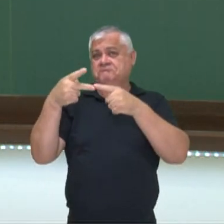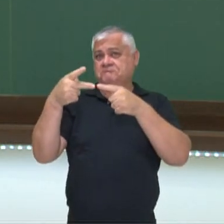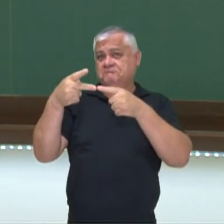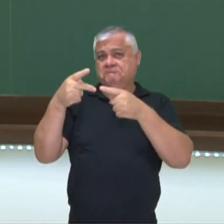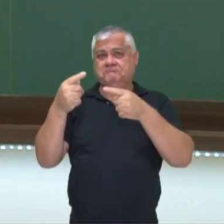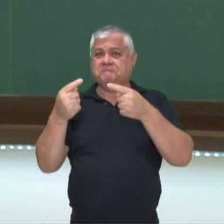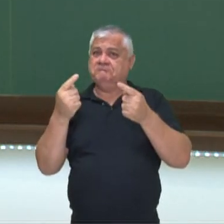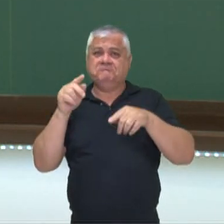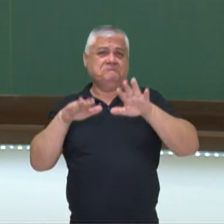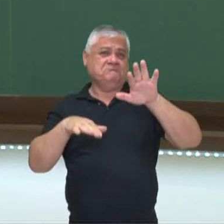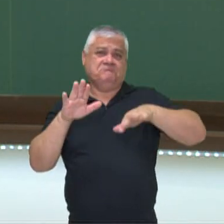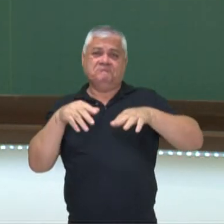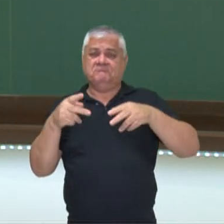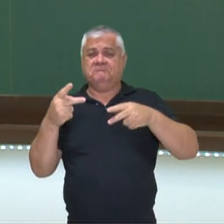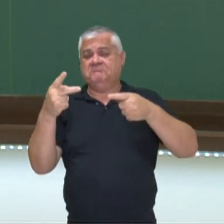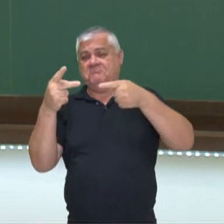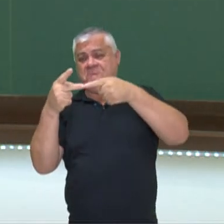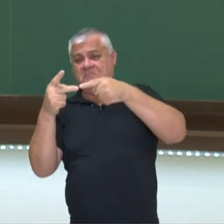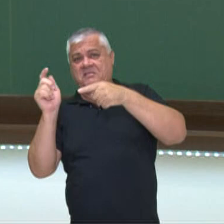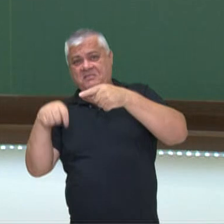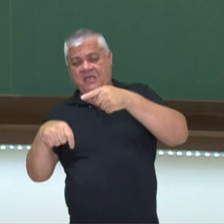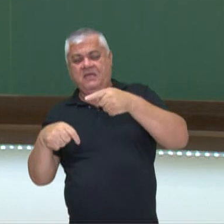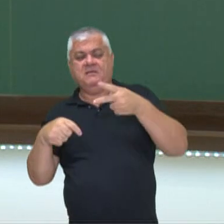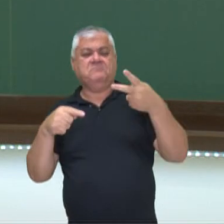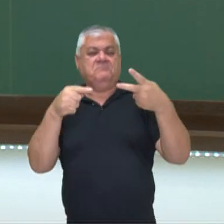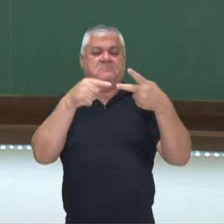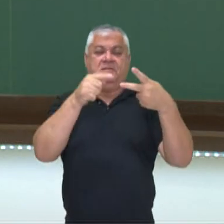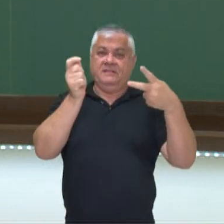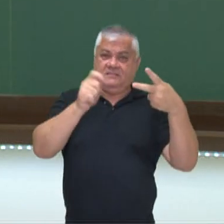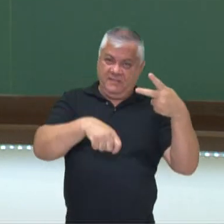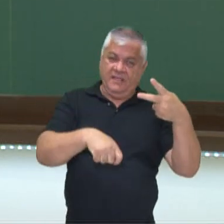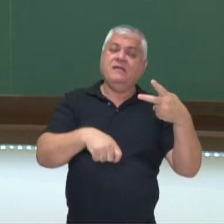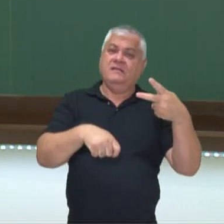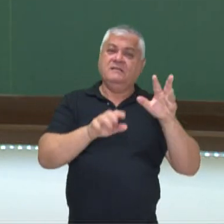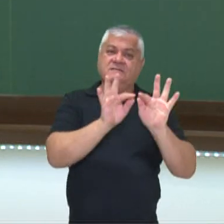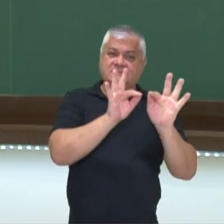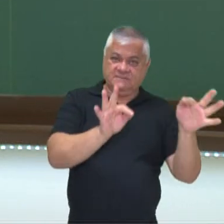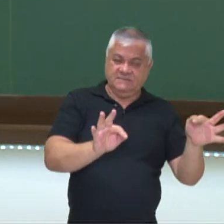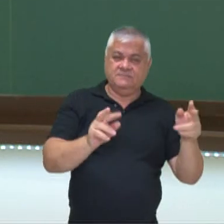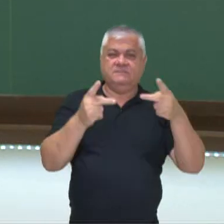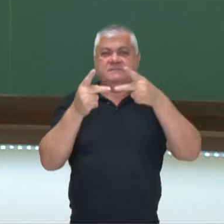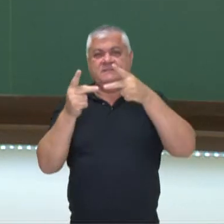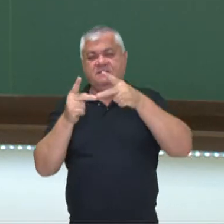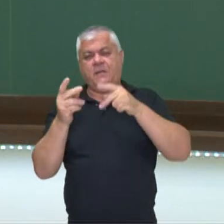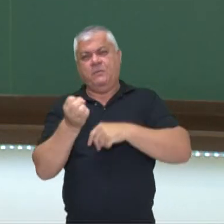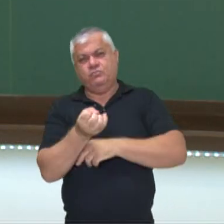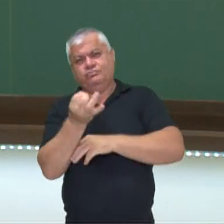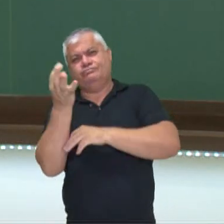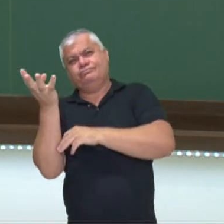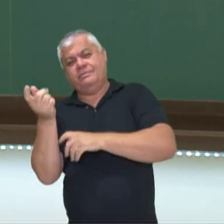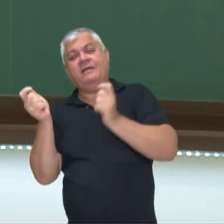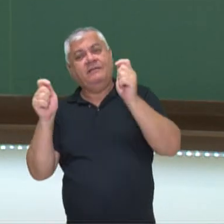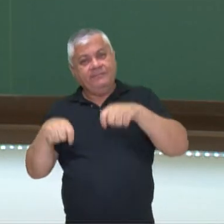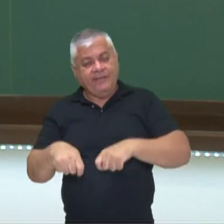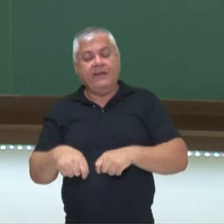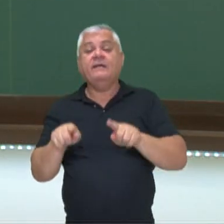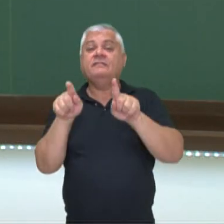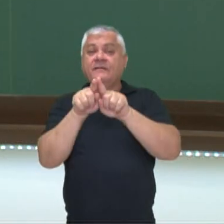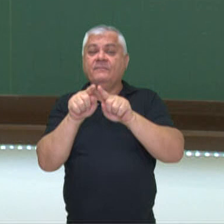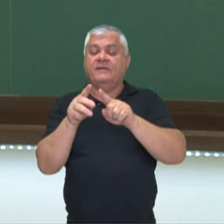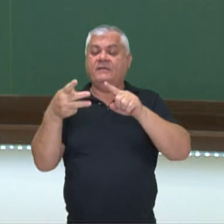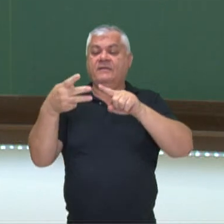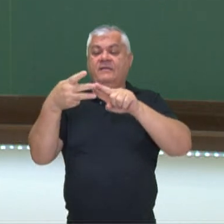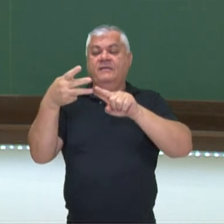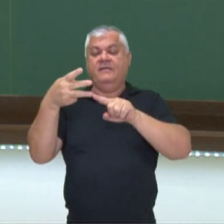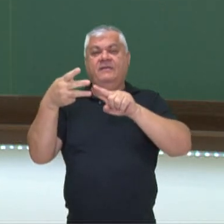pessoa, tanto no singular quanto no plural, mas eu faço a flexão, eu conjugo o verbo como se fosse a terceira pessoa.